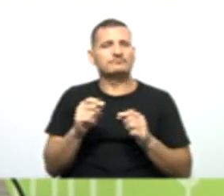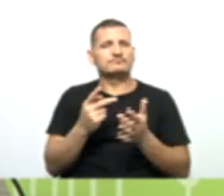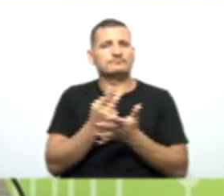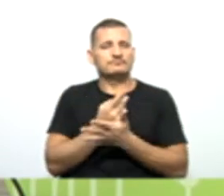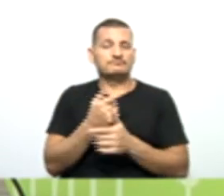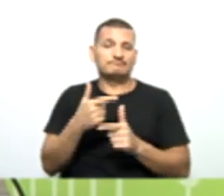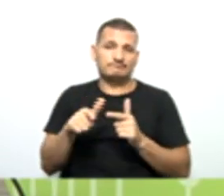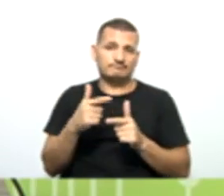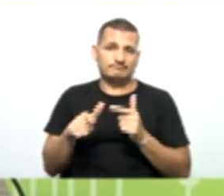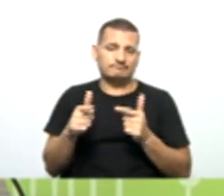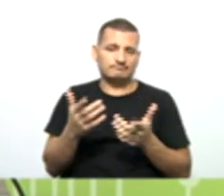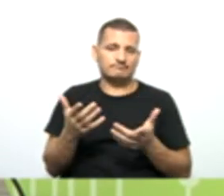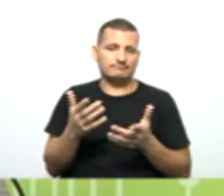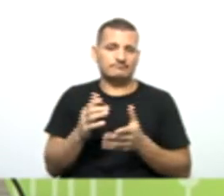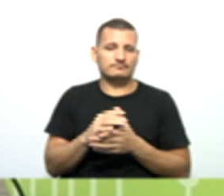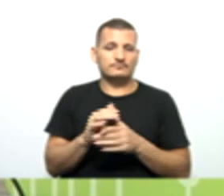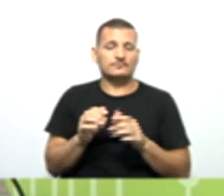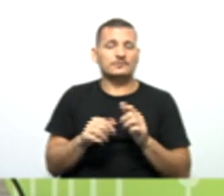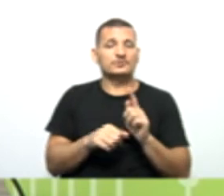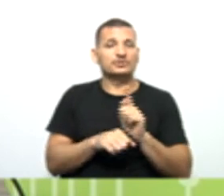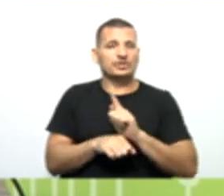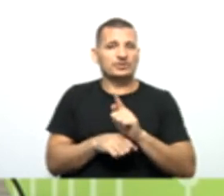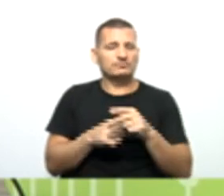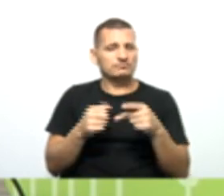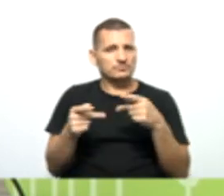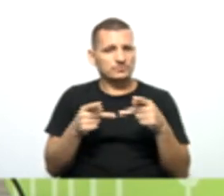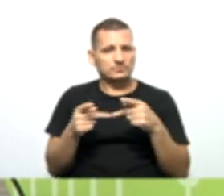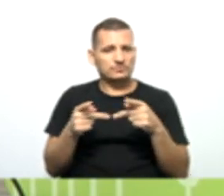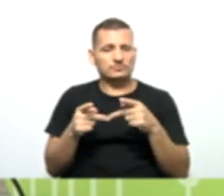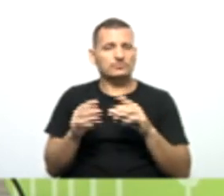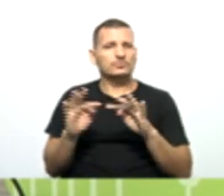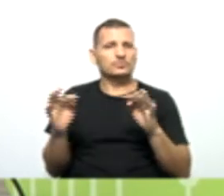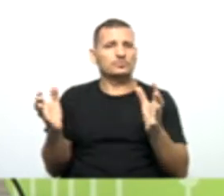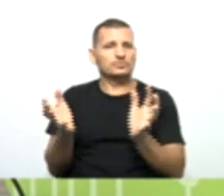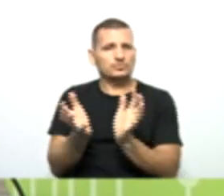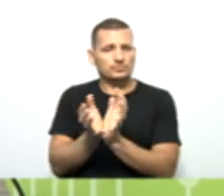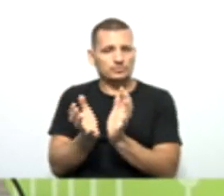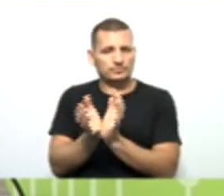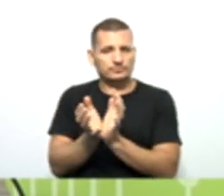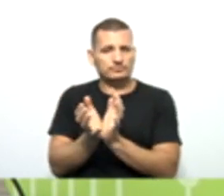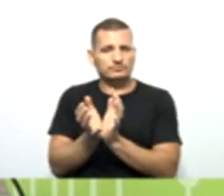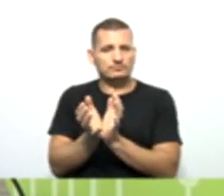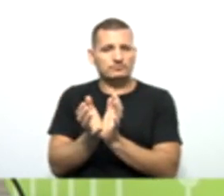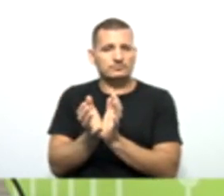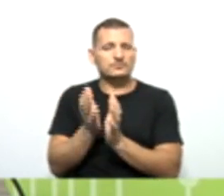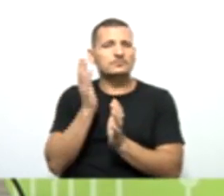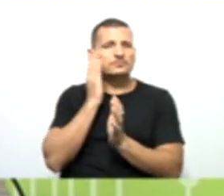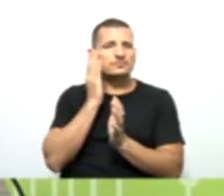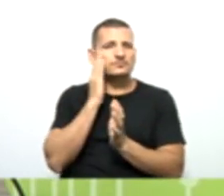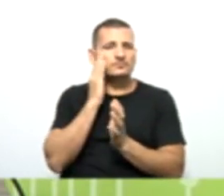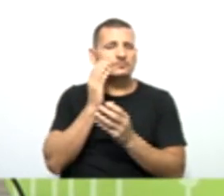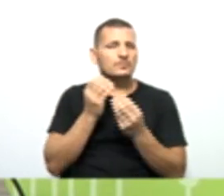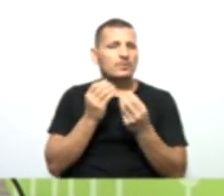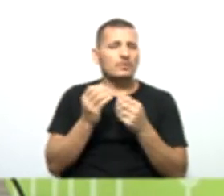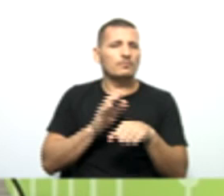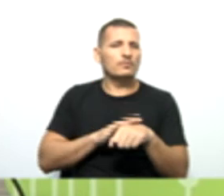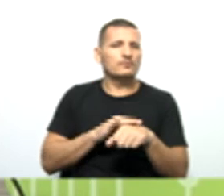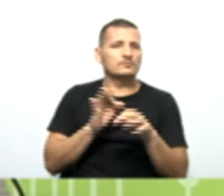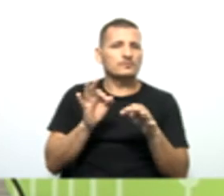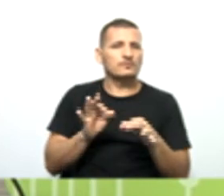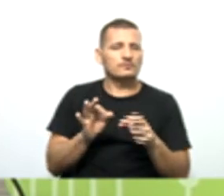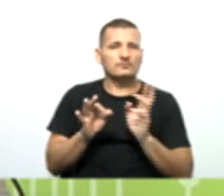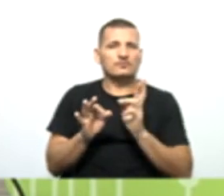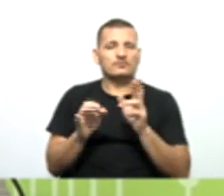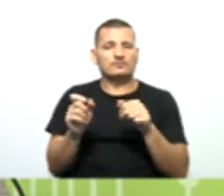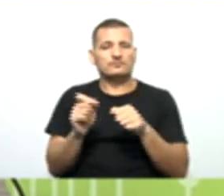vai ter problemas. Né? O gerente de projeto, toda a equipe, até mesmo para poder saber qual é o momento exato, quem é que vai